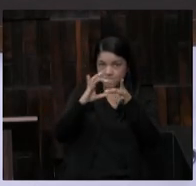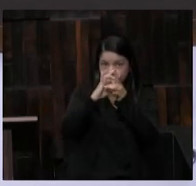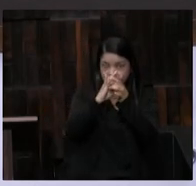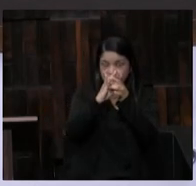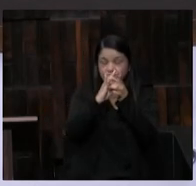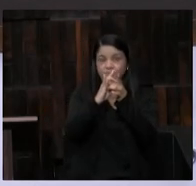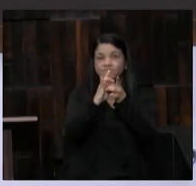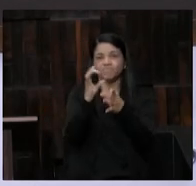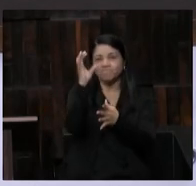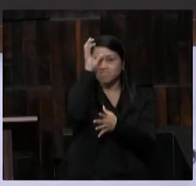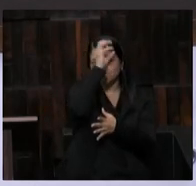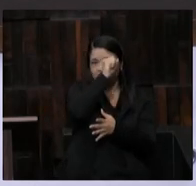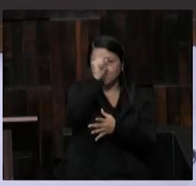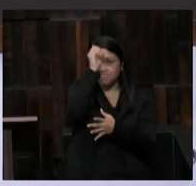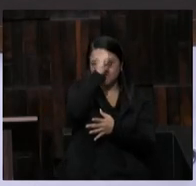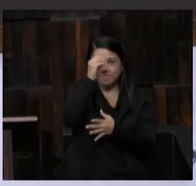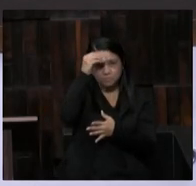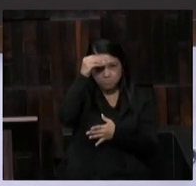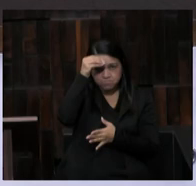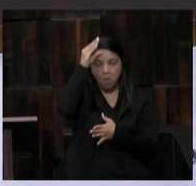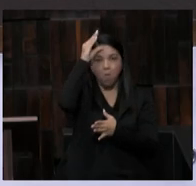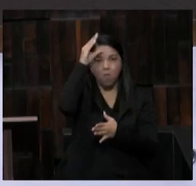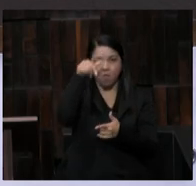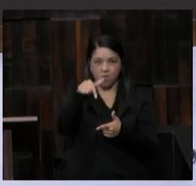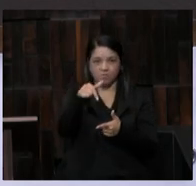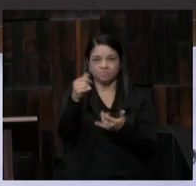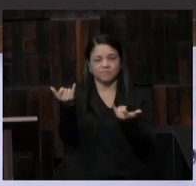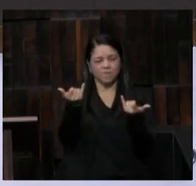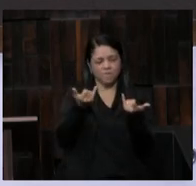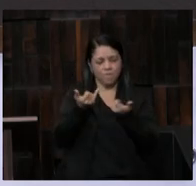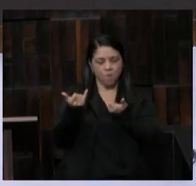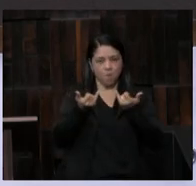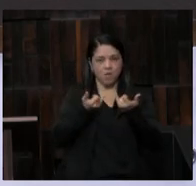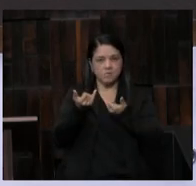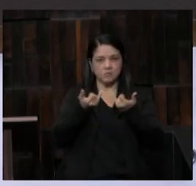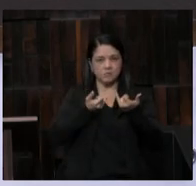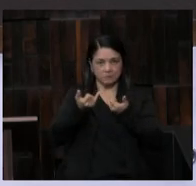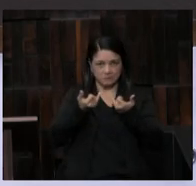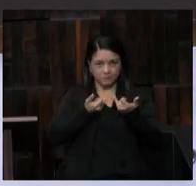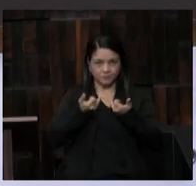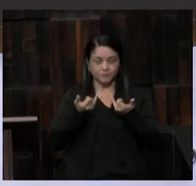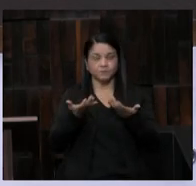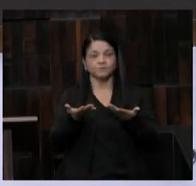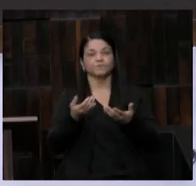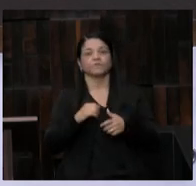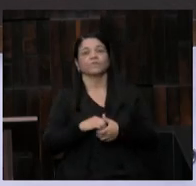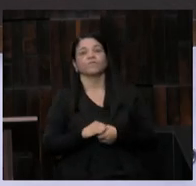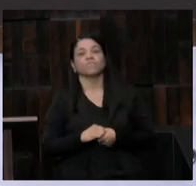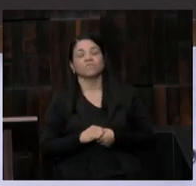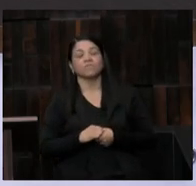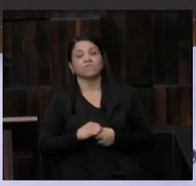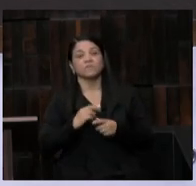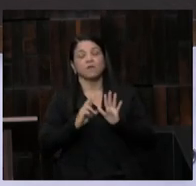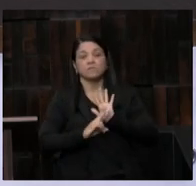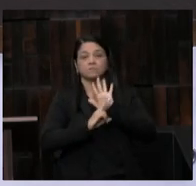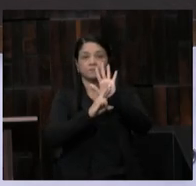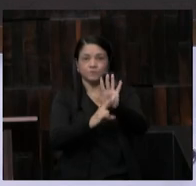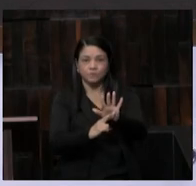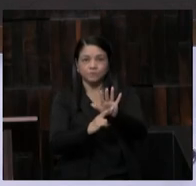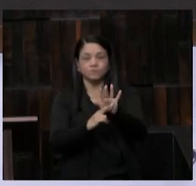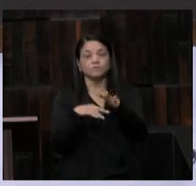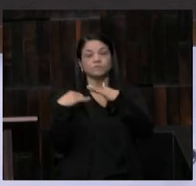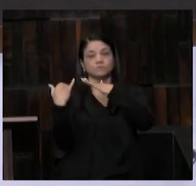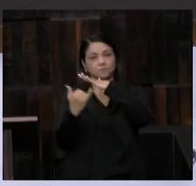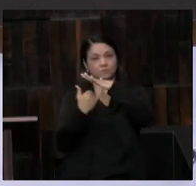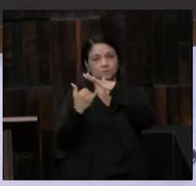nutre cada vez mais, quer se nutrir cada vez mais de informação e busca por conhecimento, né? Então, eu estou aqui representando essa